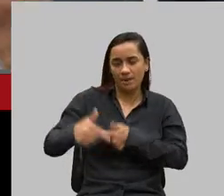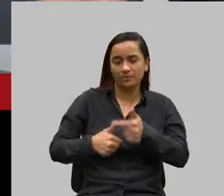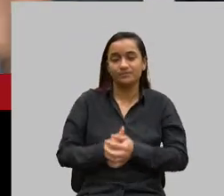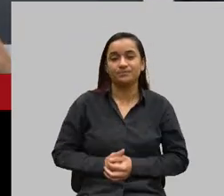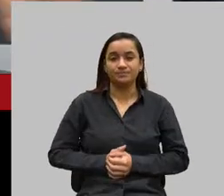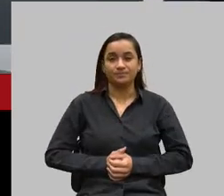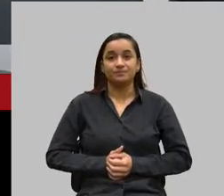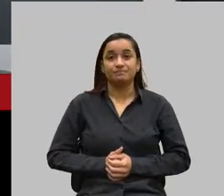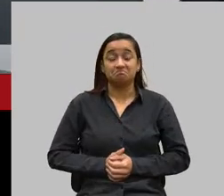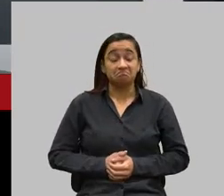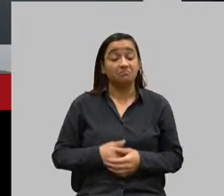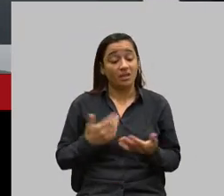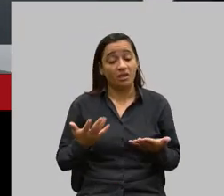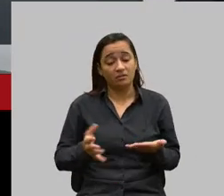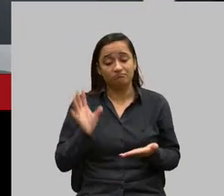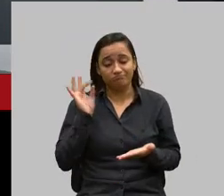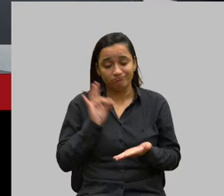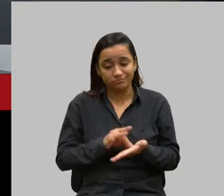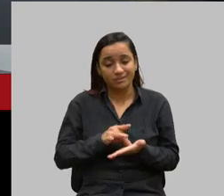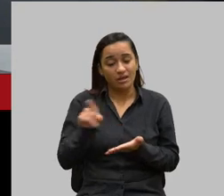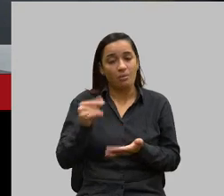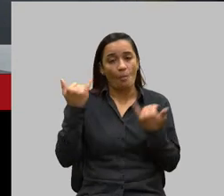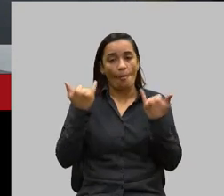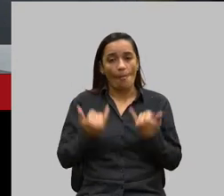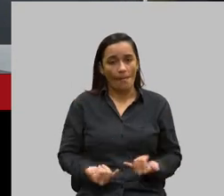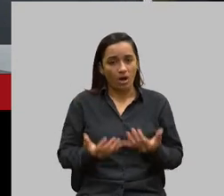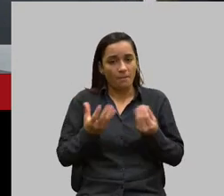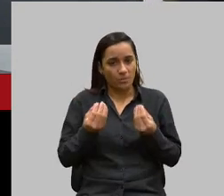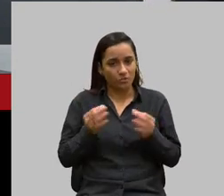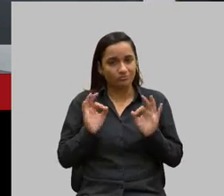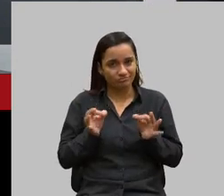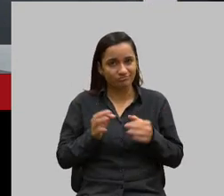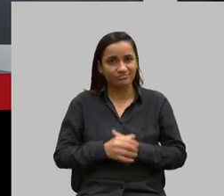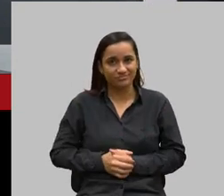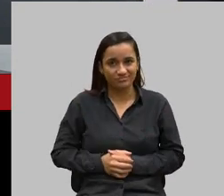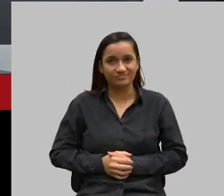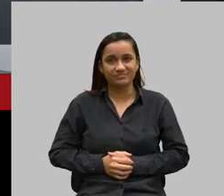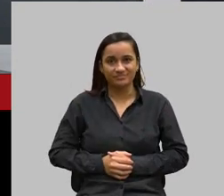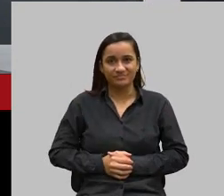é realmente ele ele emagreceu demais então